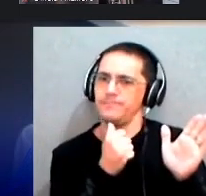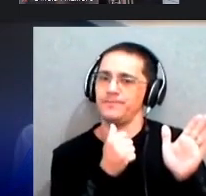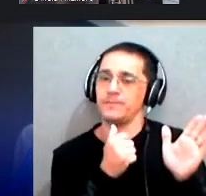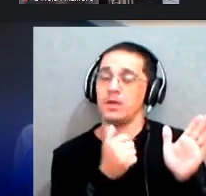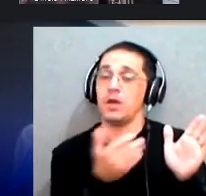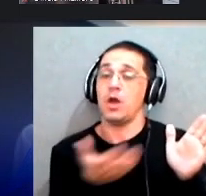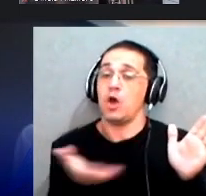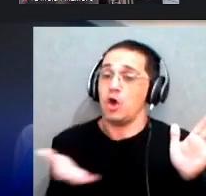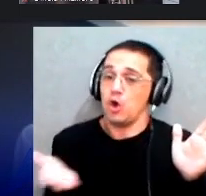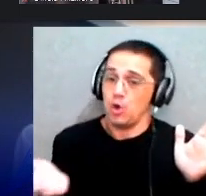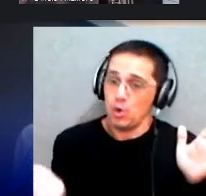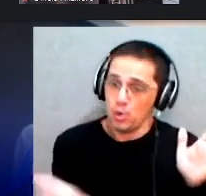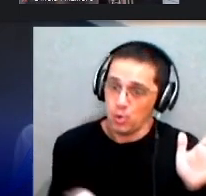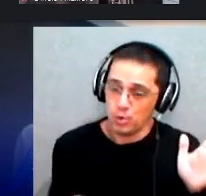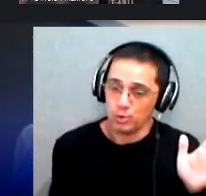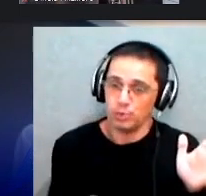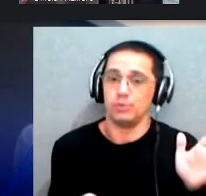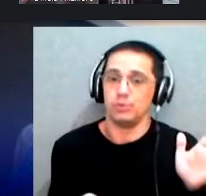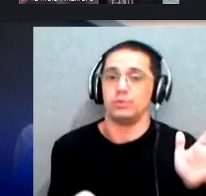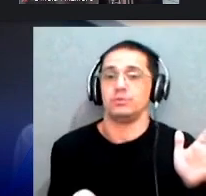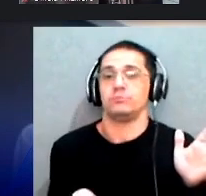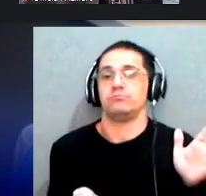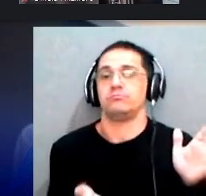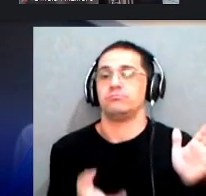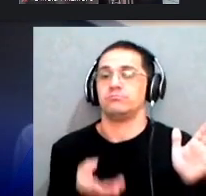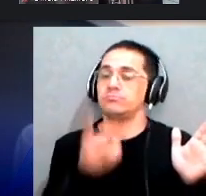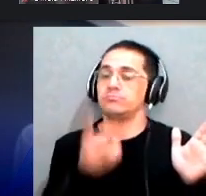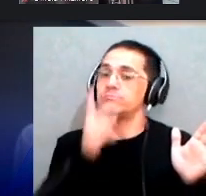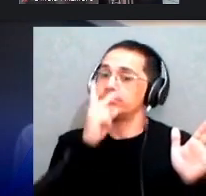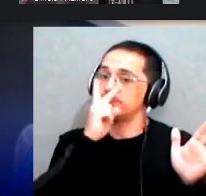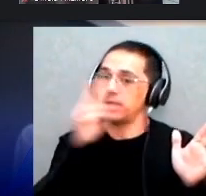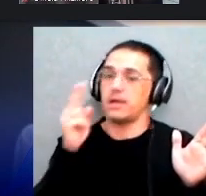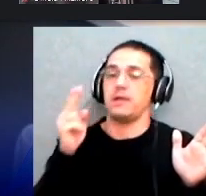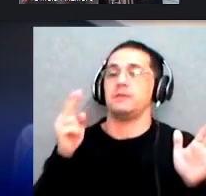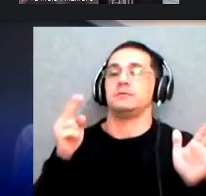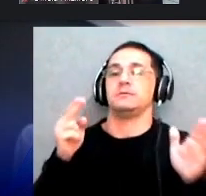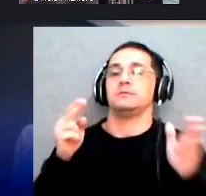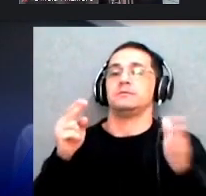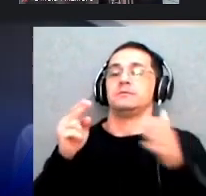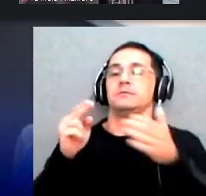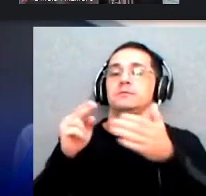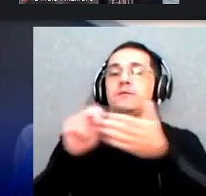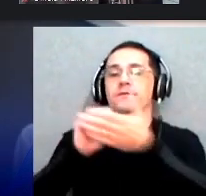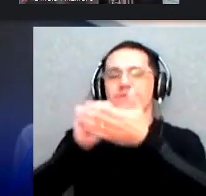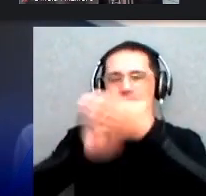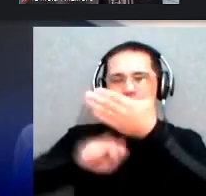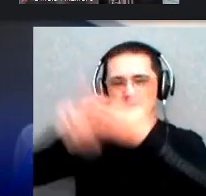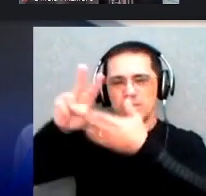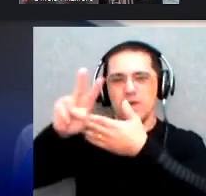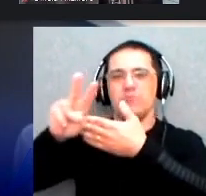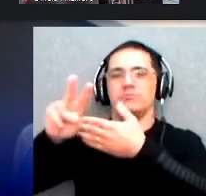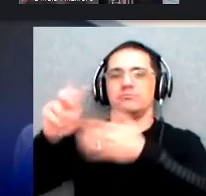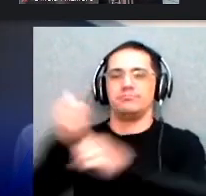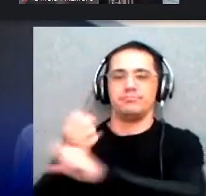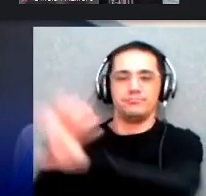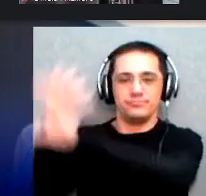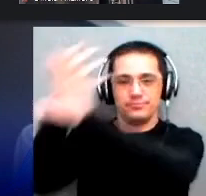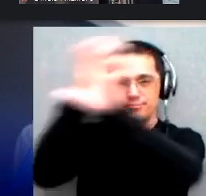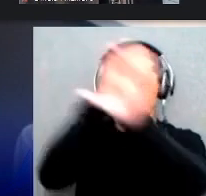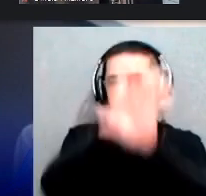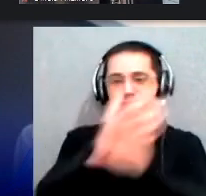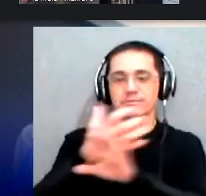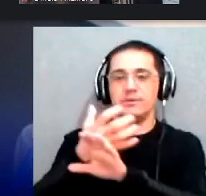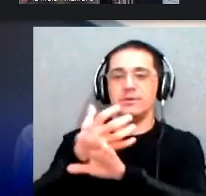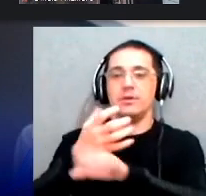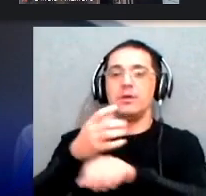como uma bandeira que ela levanta em decorrência desse princípio é a questão do prazo razoável no